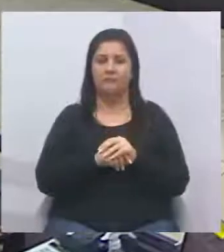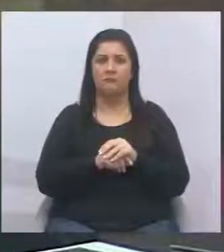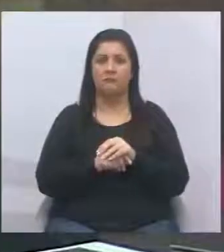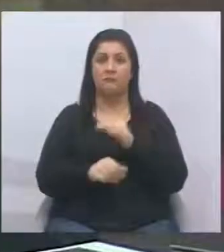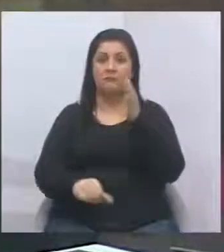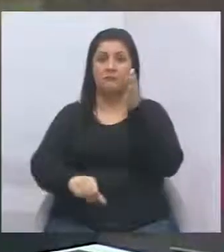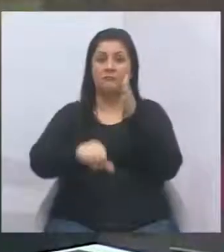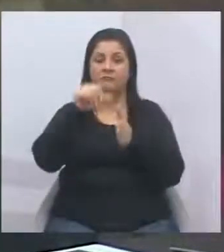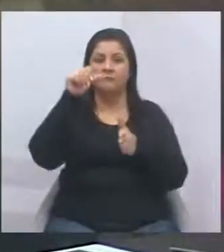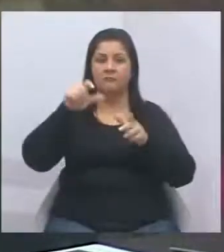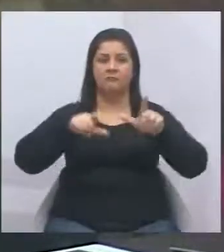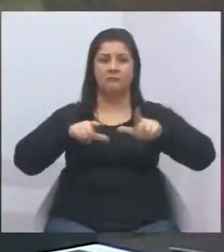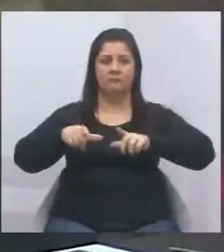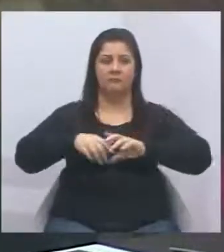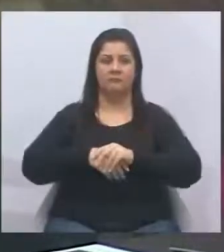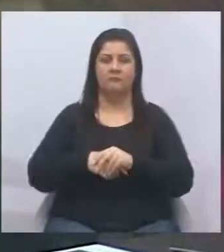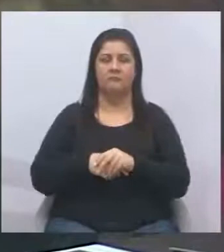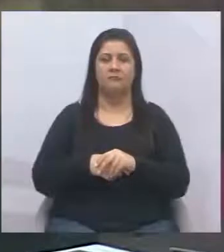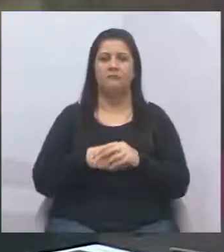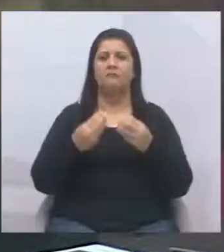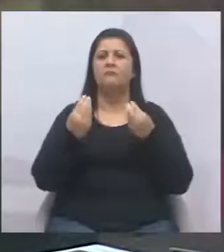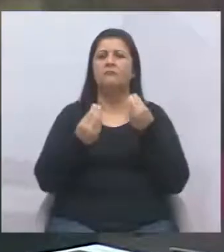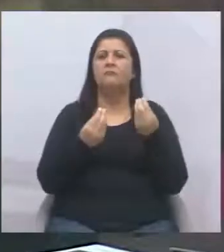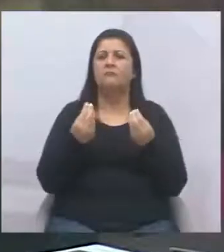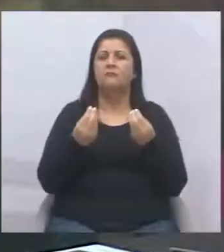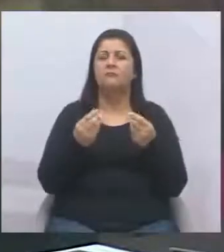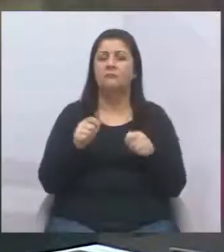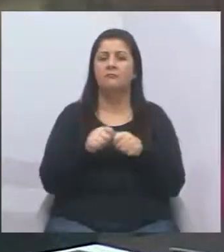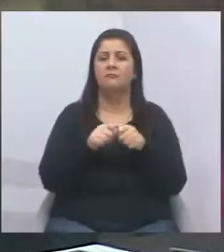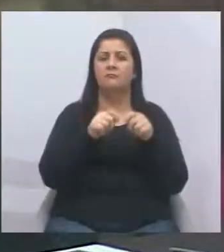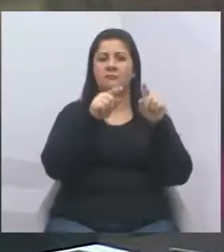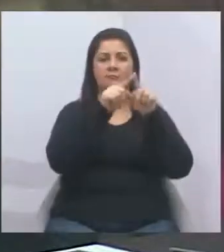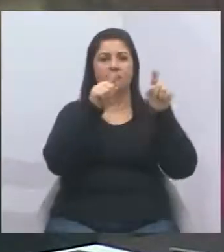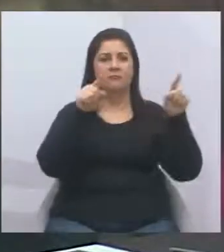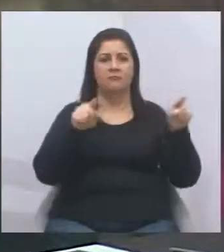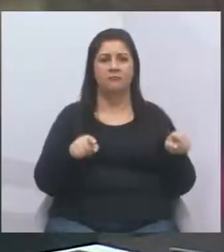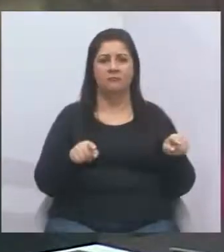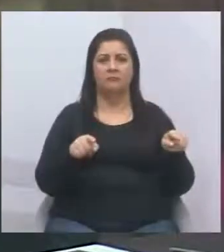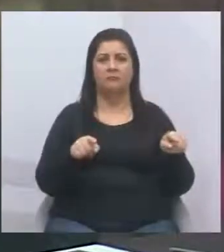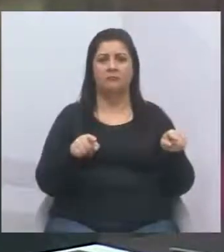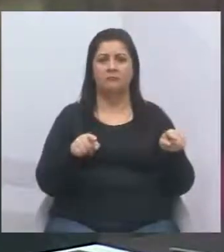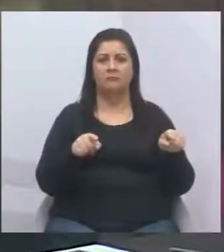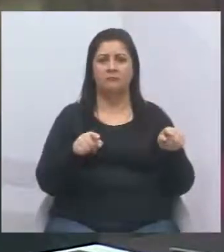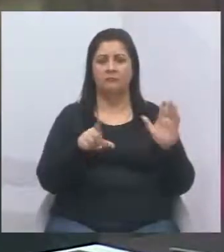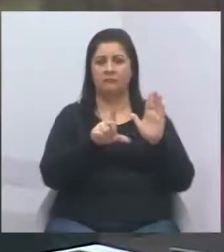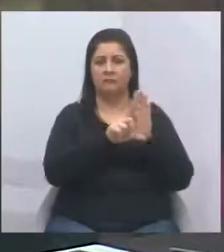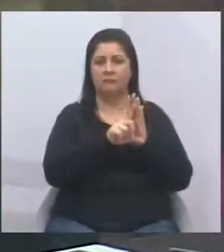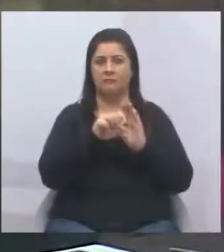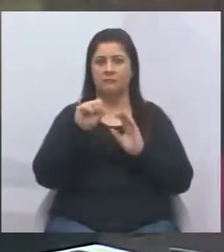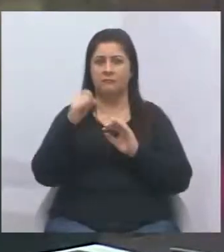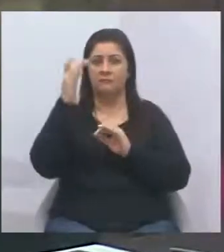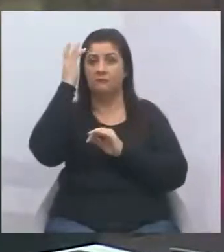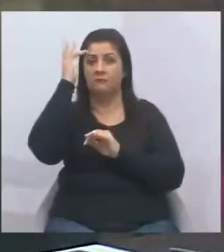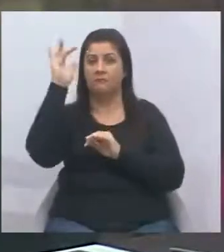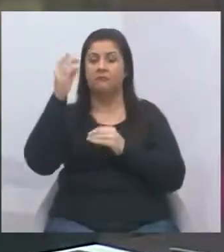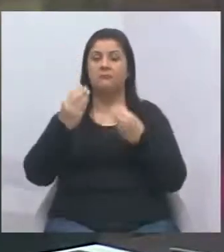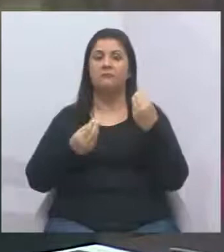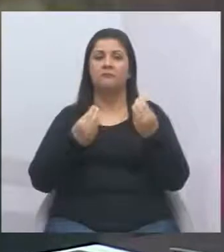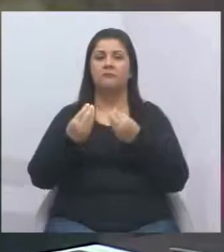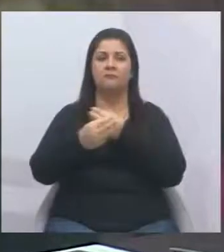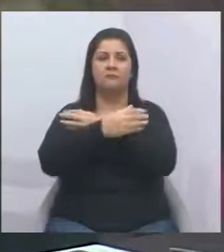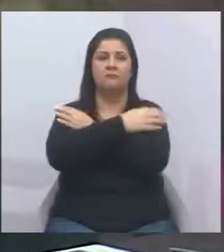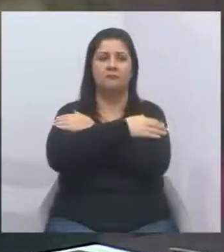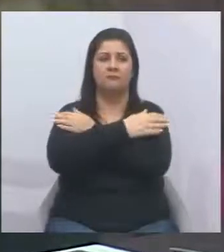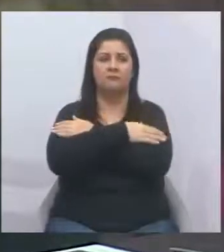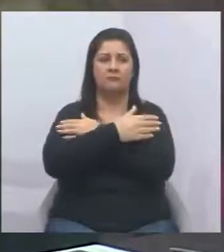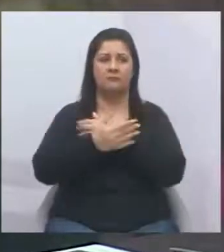primeiro emprego para jovem. Mas como que eu vou continuar colocando projeto nessa casa de emprego se eu não sei a demanda do desemprego dessa